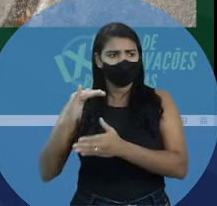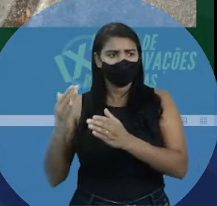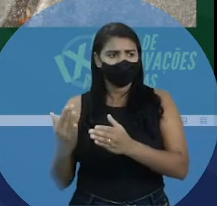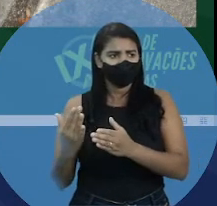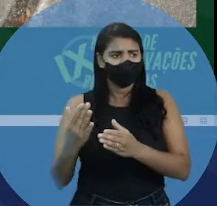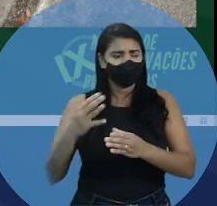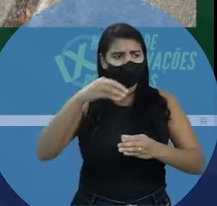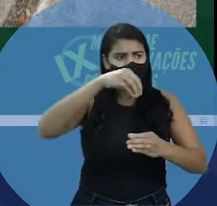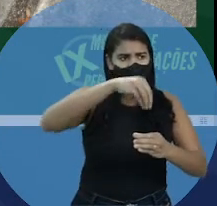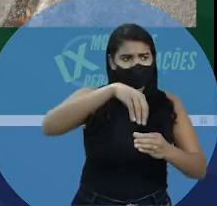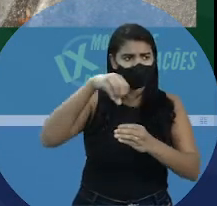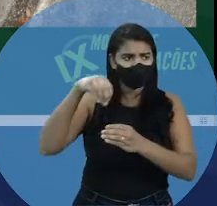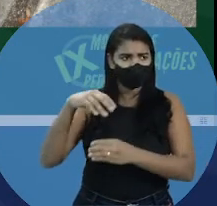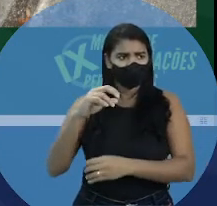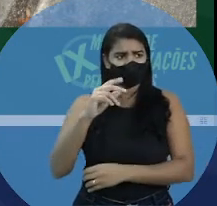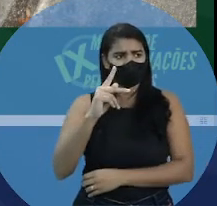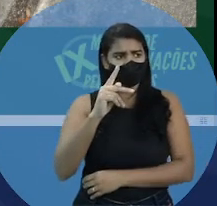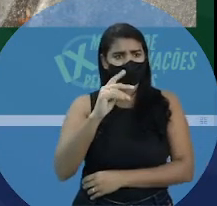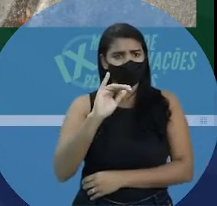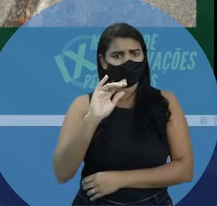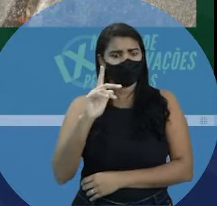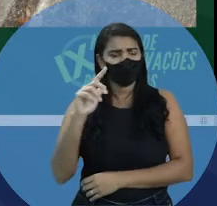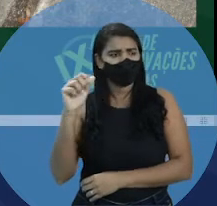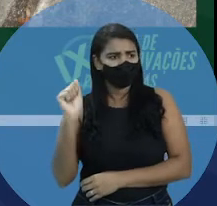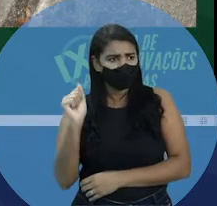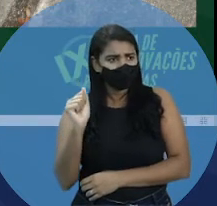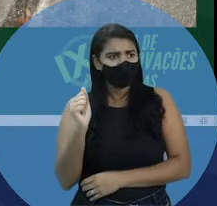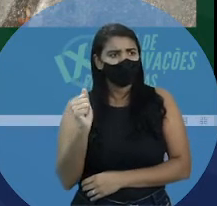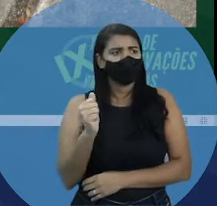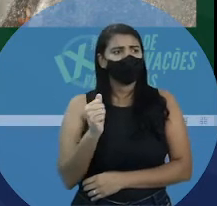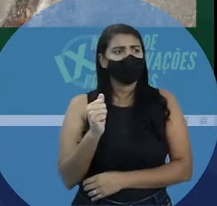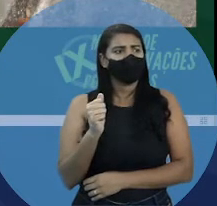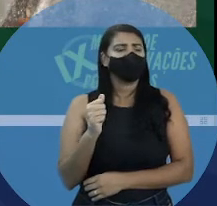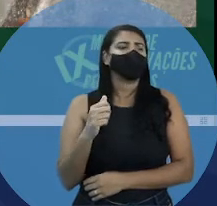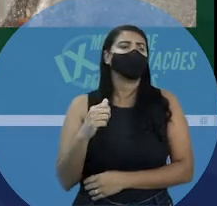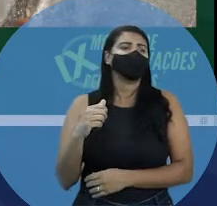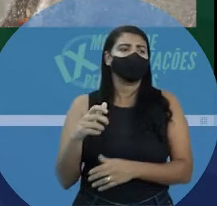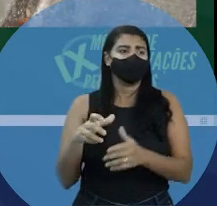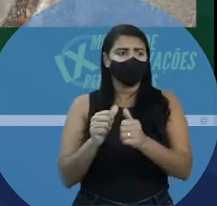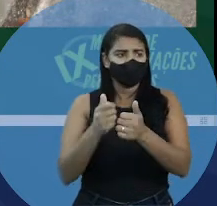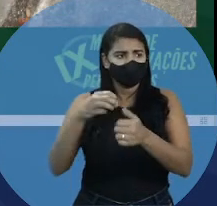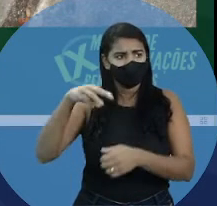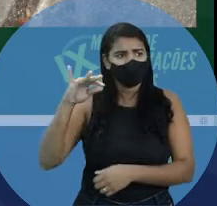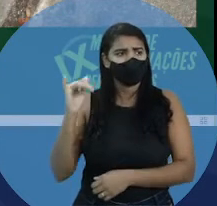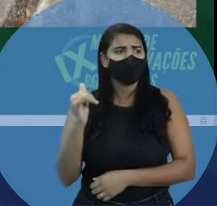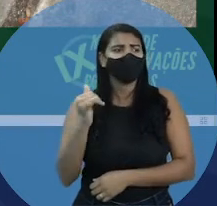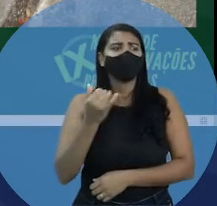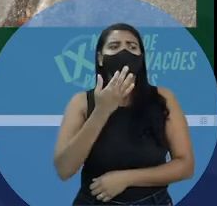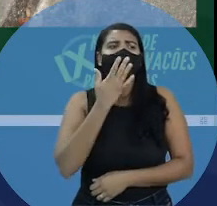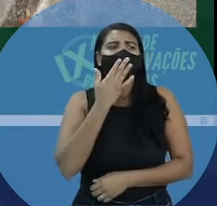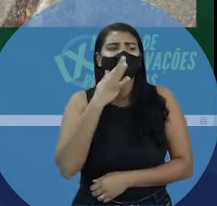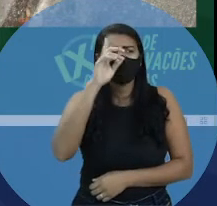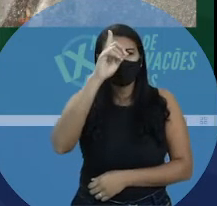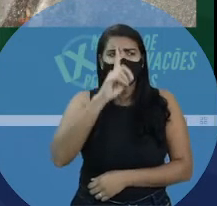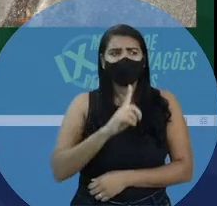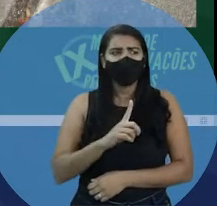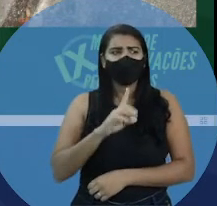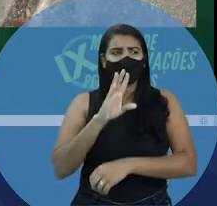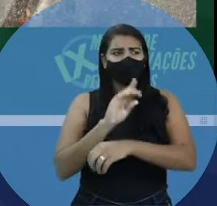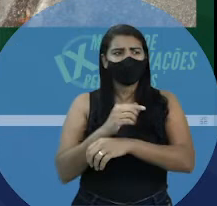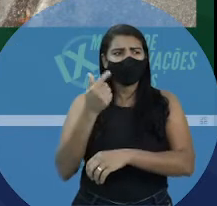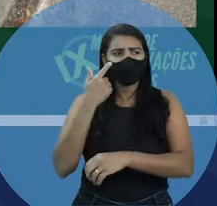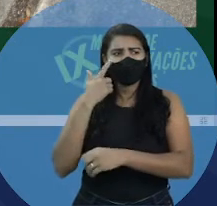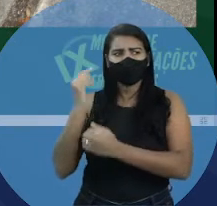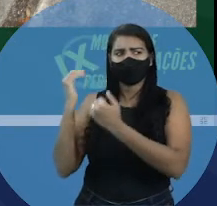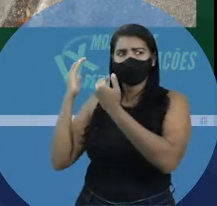baterias, as plantas de milho, elas começaram a ficar um pouco amareladas, como vocês podem ver aí nessa segunda imagem.